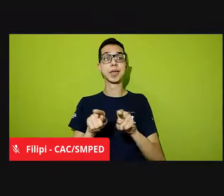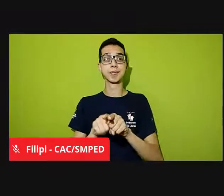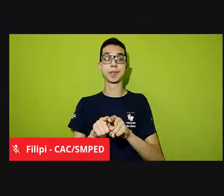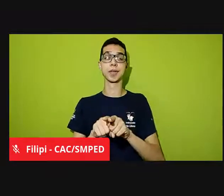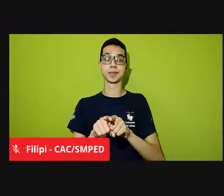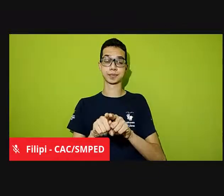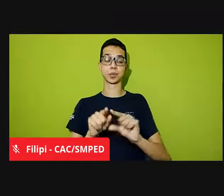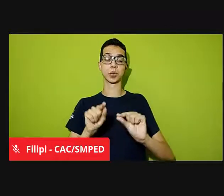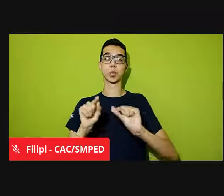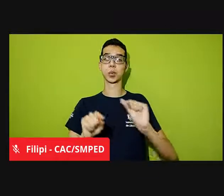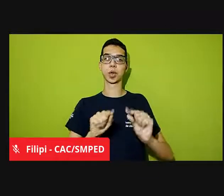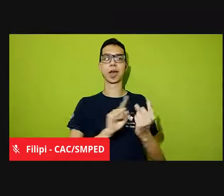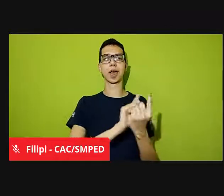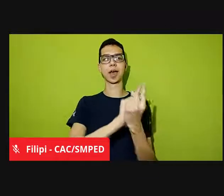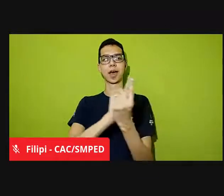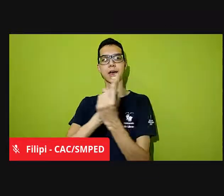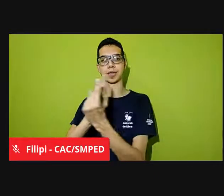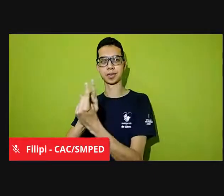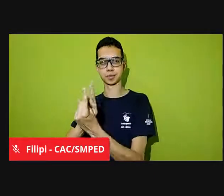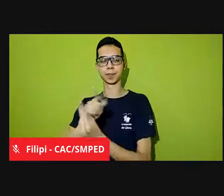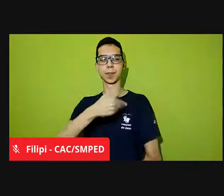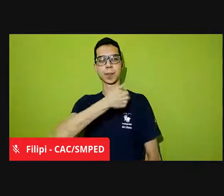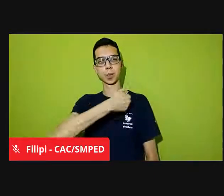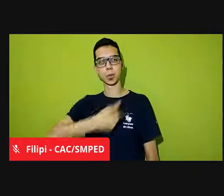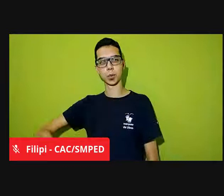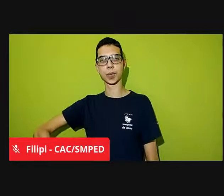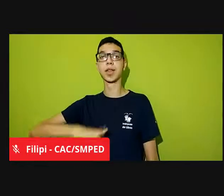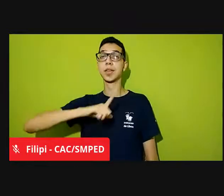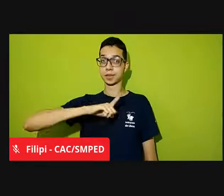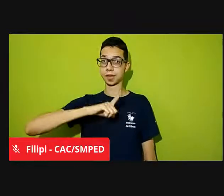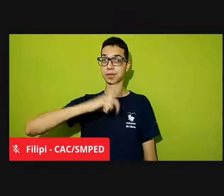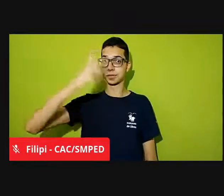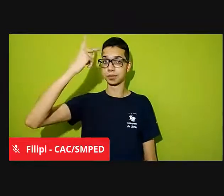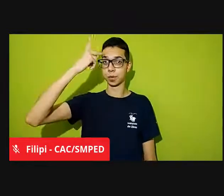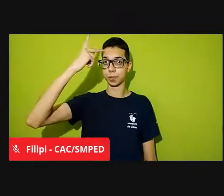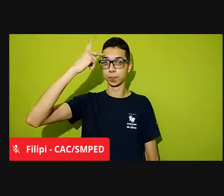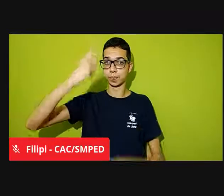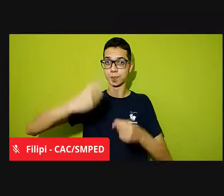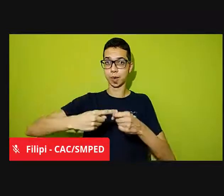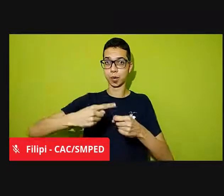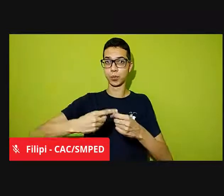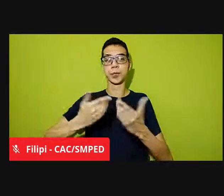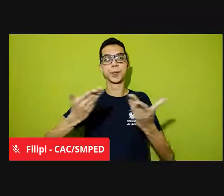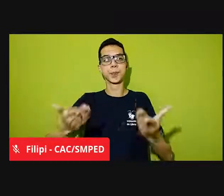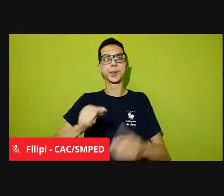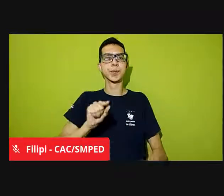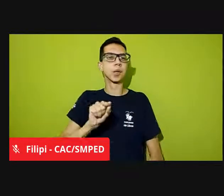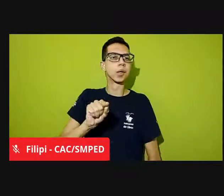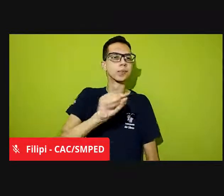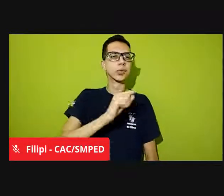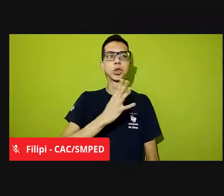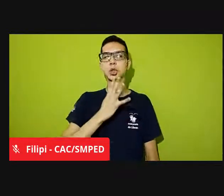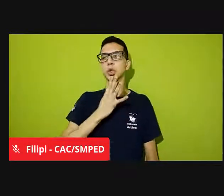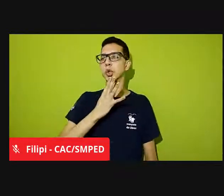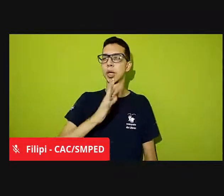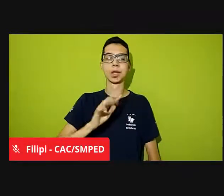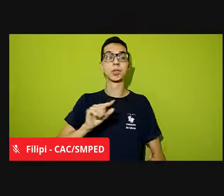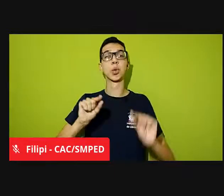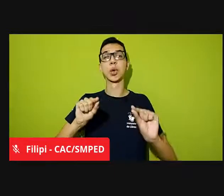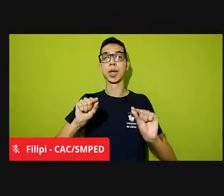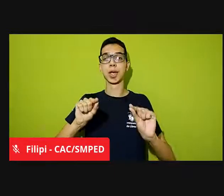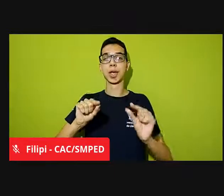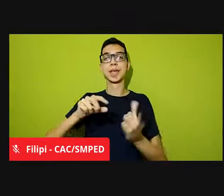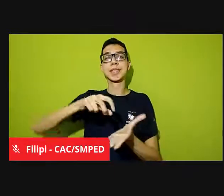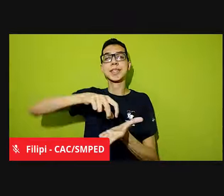público que está instalado na cidade de São Paulo. Então, para quem não conhece, a Central de Intermediação de Libras